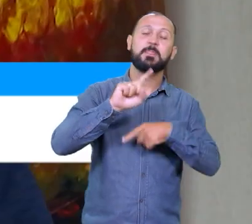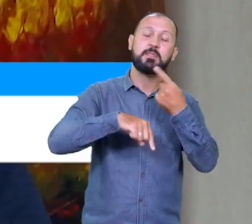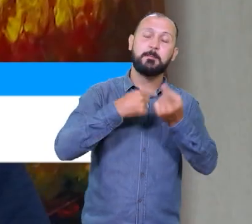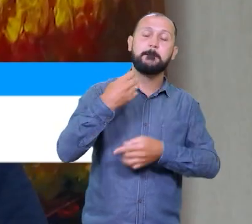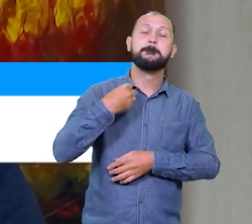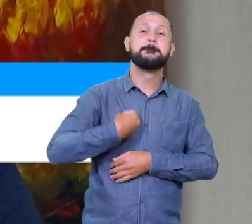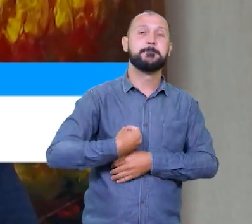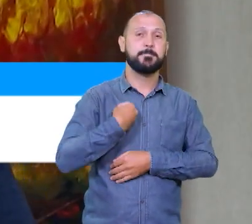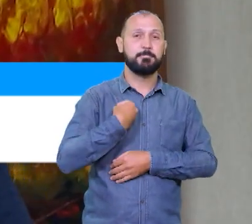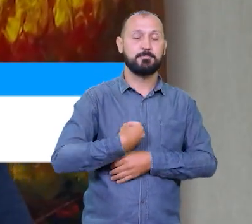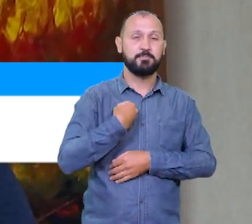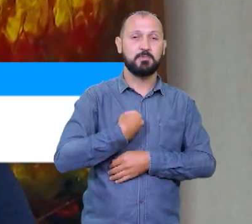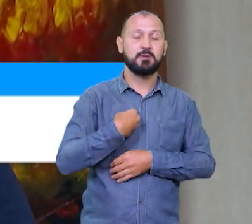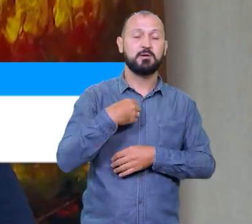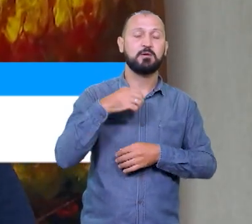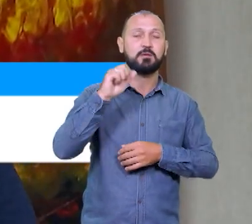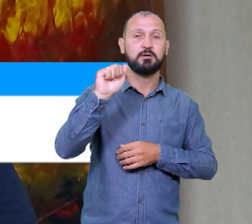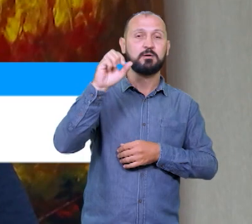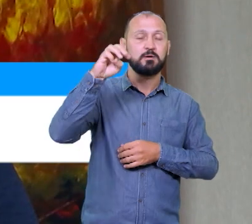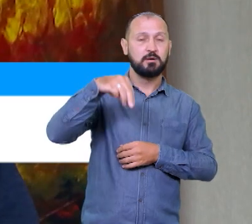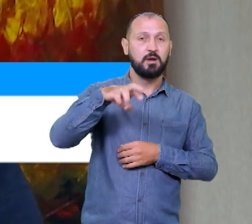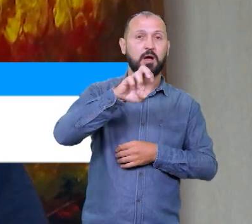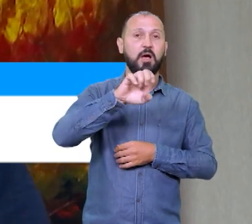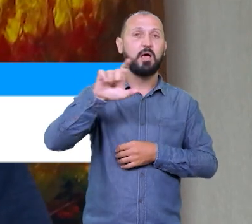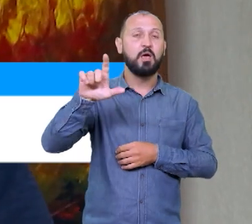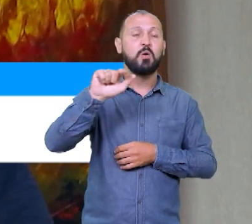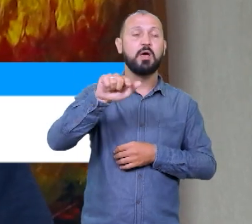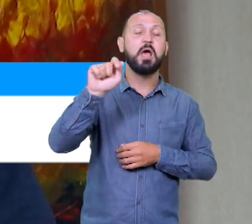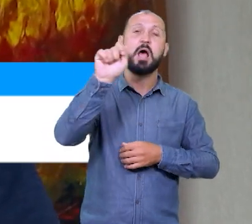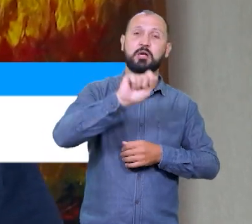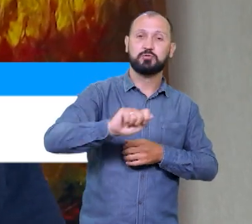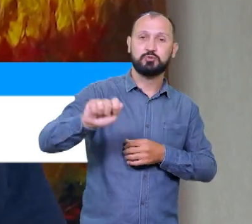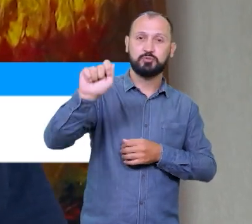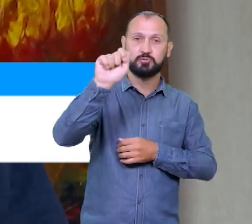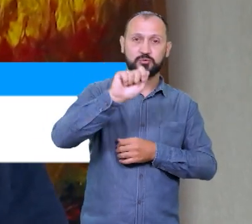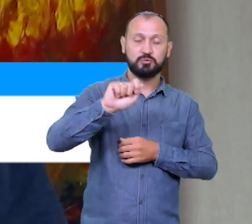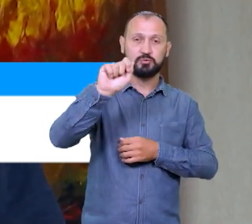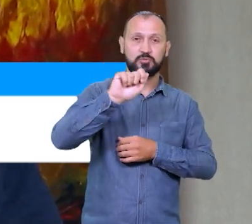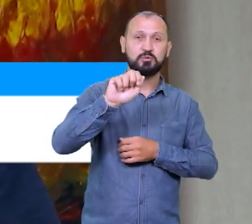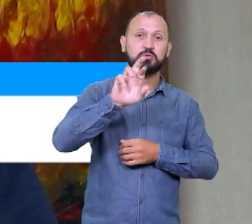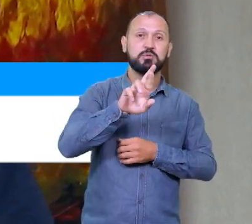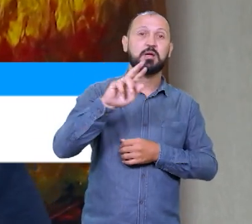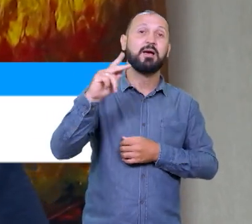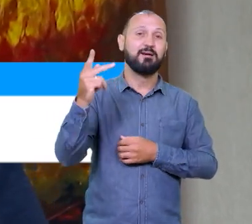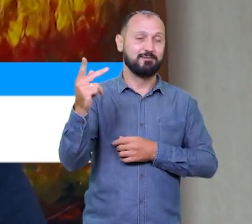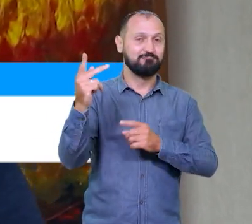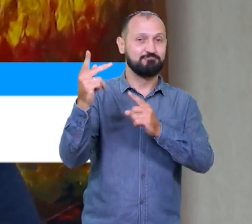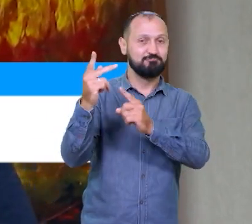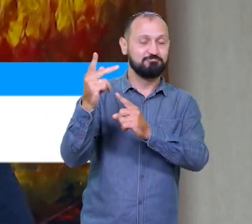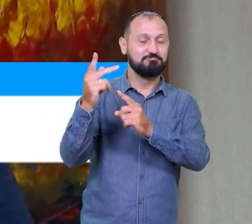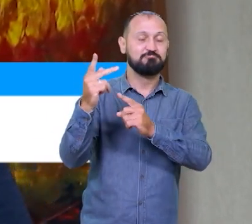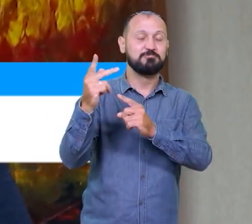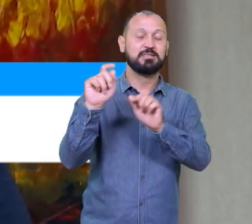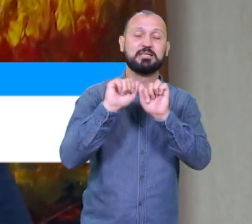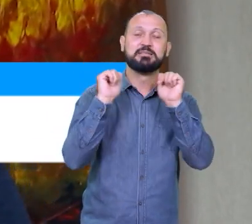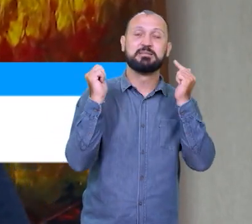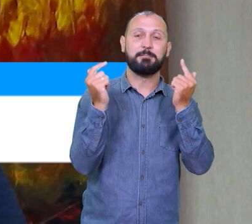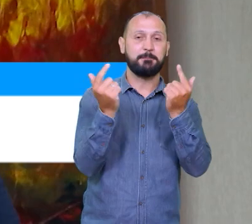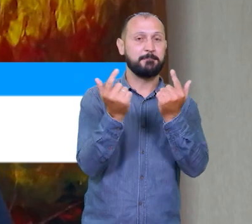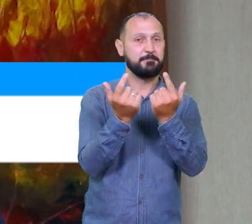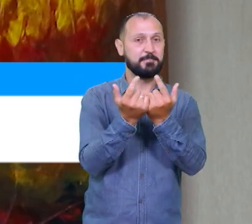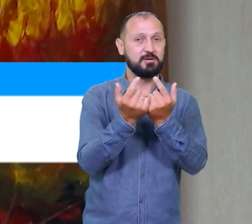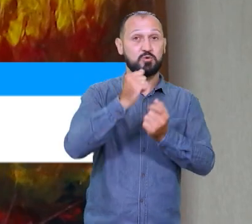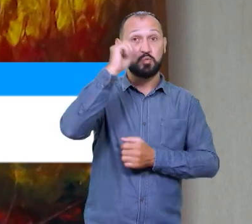E depois nós participamos da ANREL. ANREL é a Associação dos Recursos Humanos